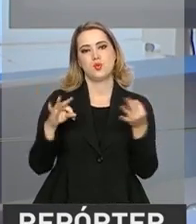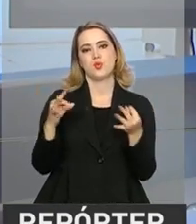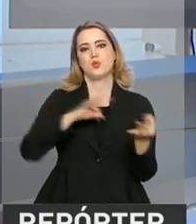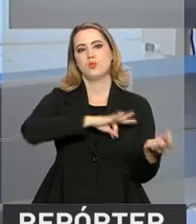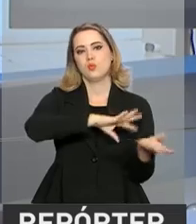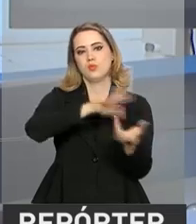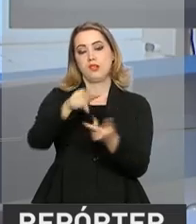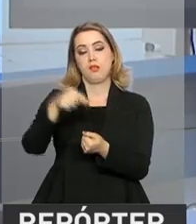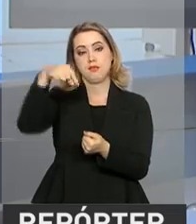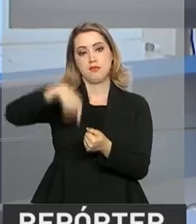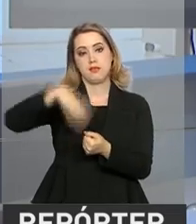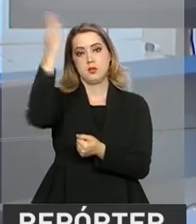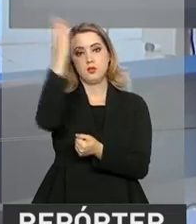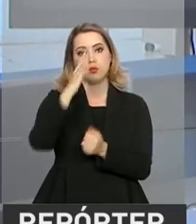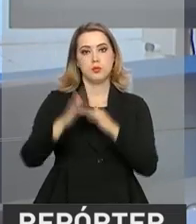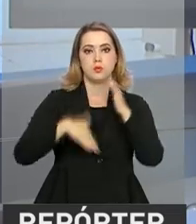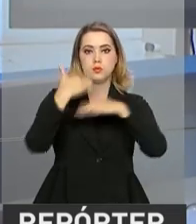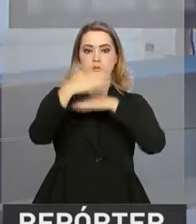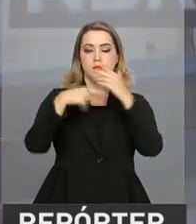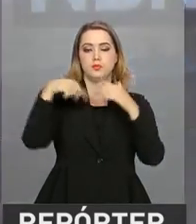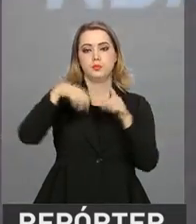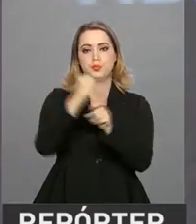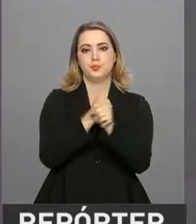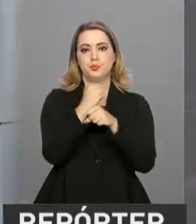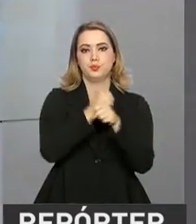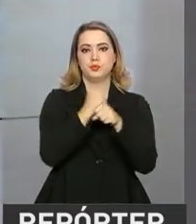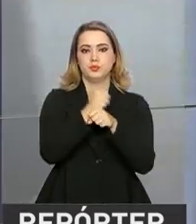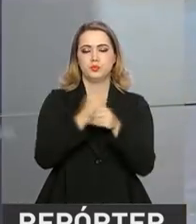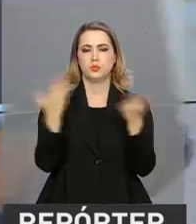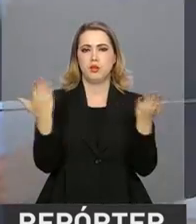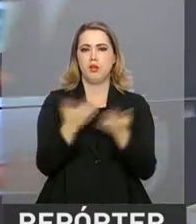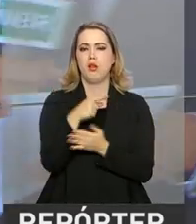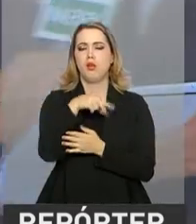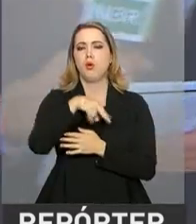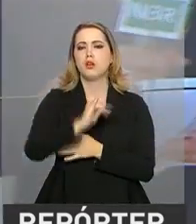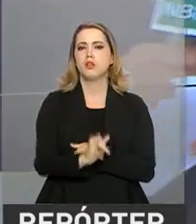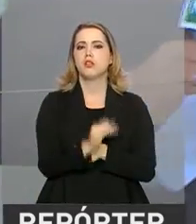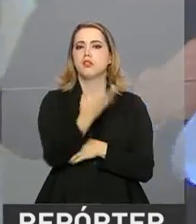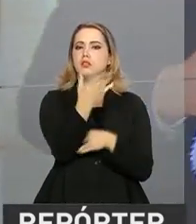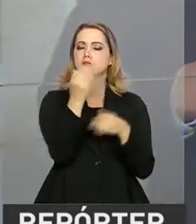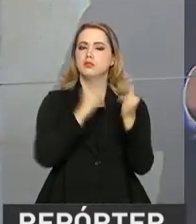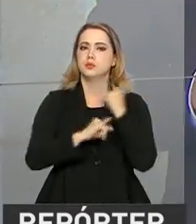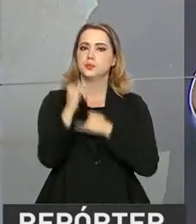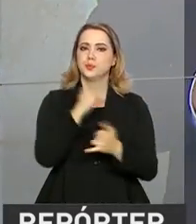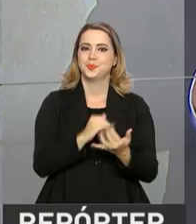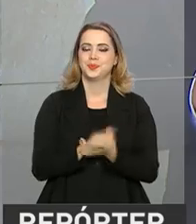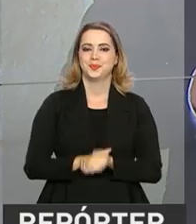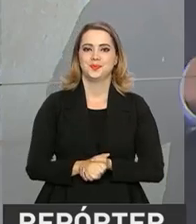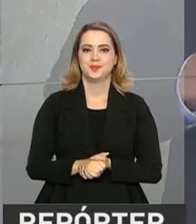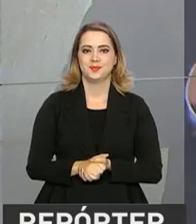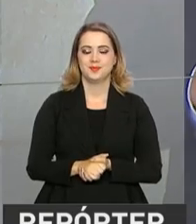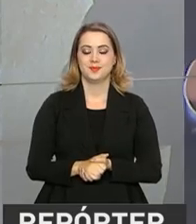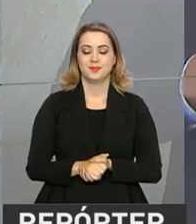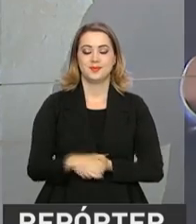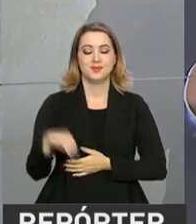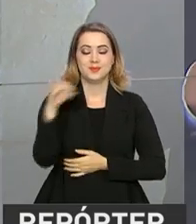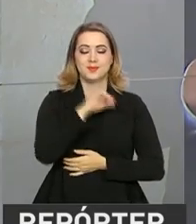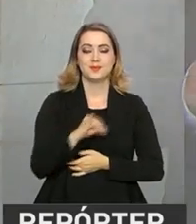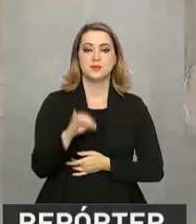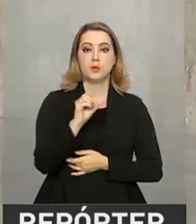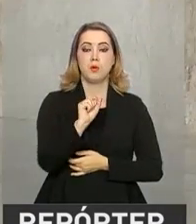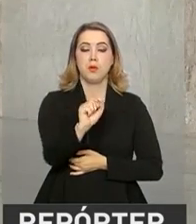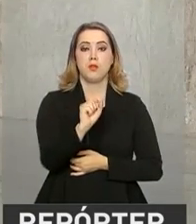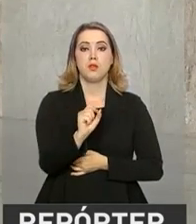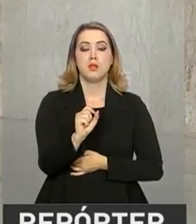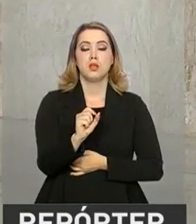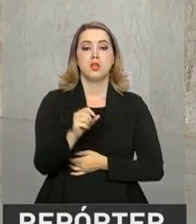Brasil aumentaram neste ano. Ao vivo, o repórter Ney Pereira tem as informações sobre esse assunto para a gente. Olá, Ney. Olá, Zé Luiz. Entre